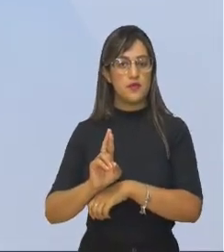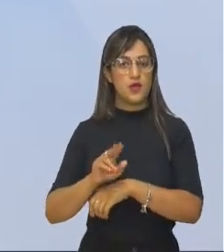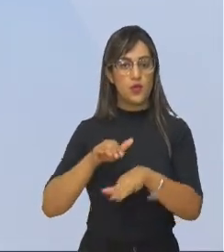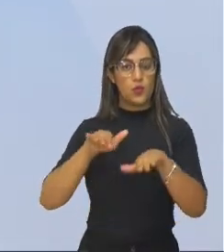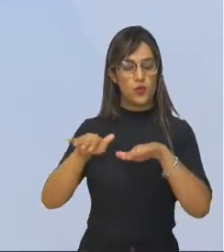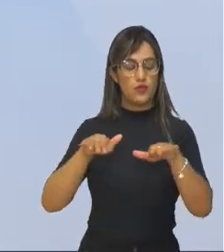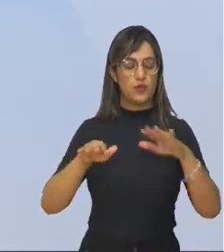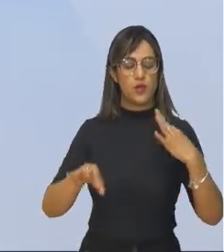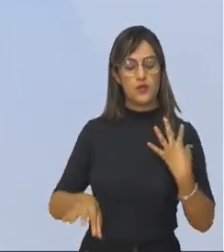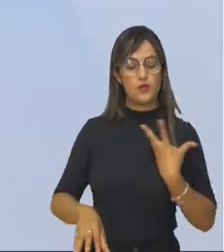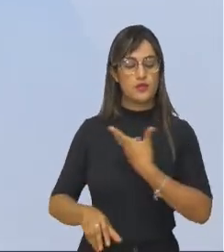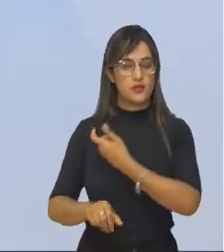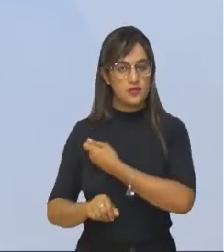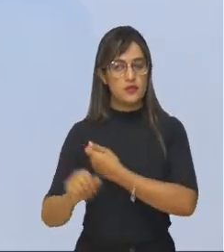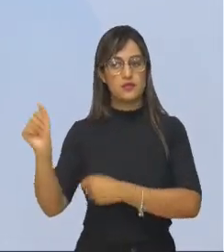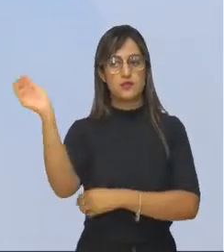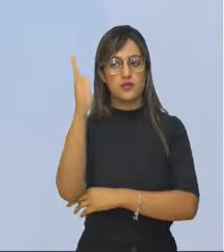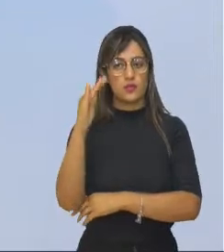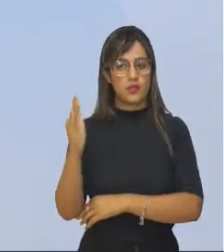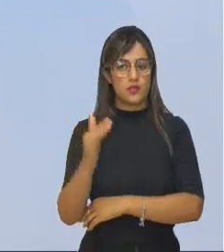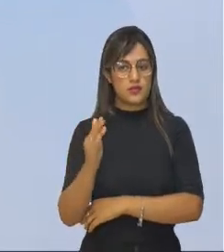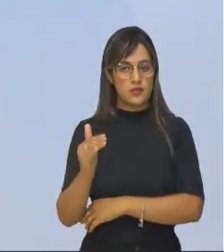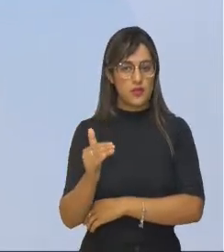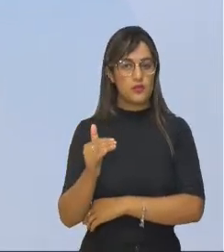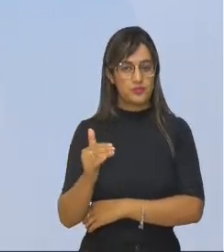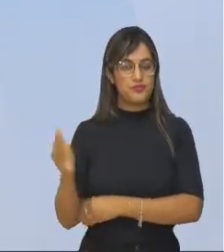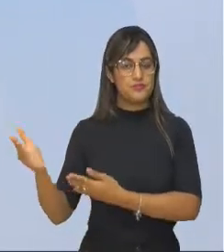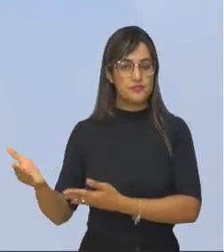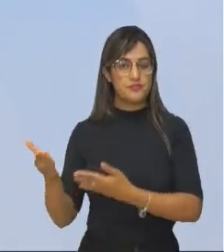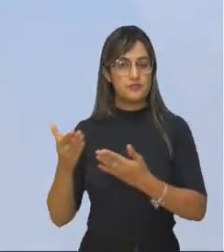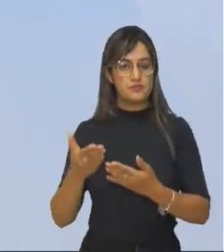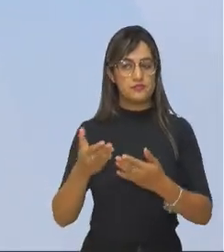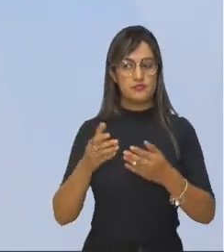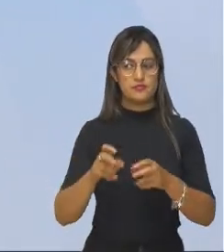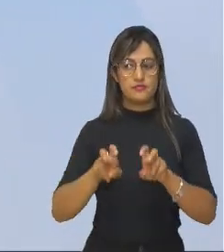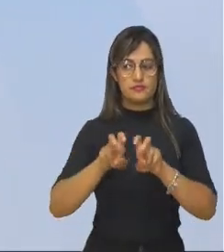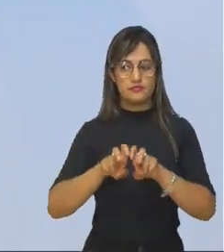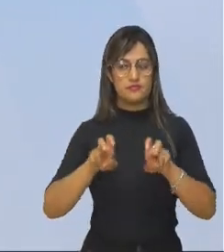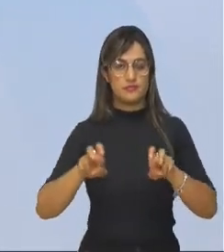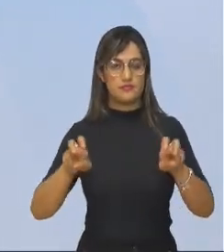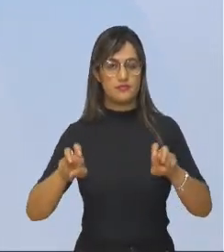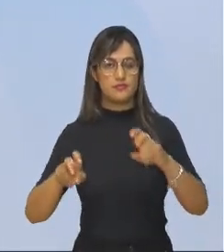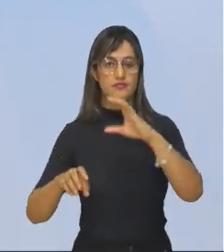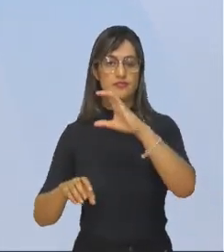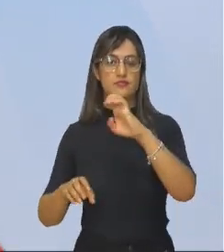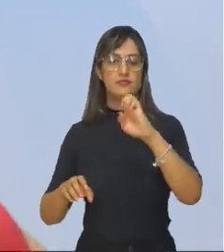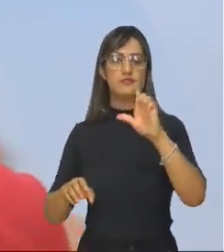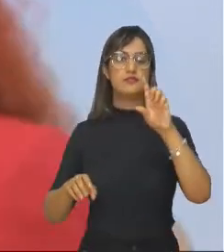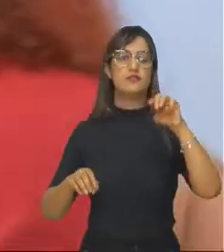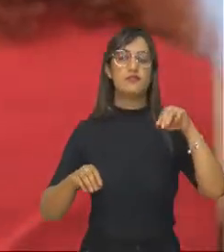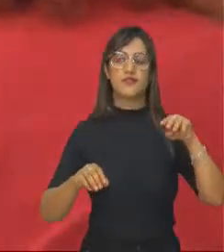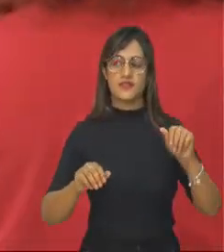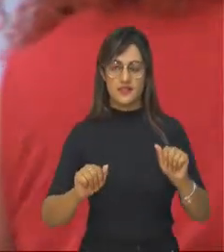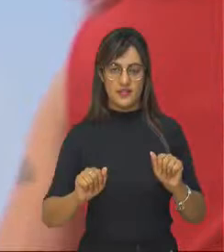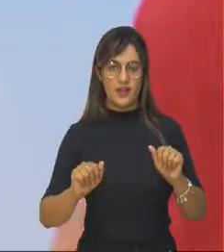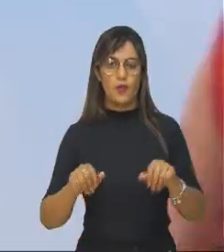Brasil. Gostaria de convidar para compor nossa roda de conversa Céu Cavalcante, conselheira presidenta do CRP Rio de